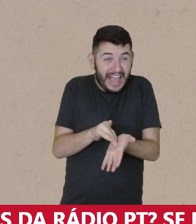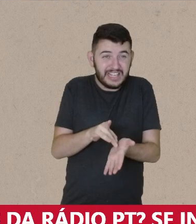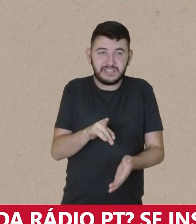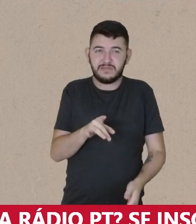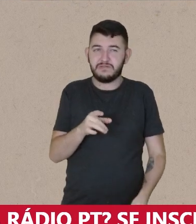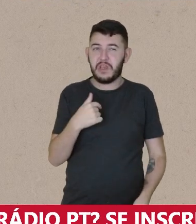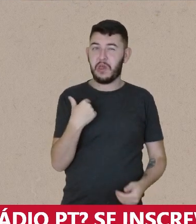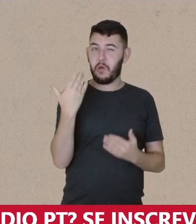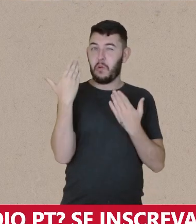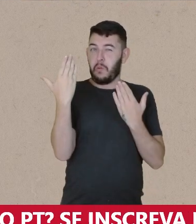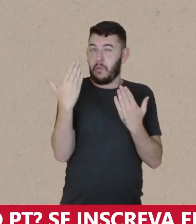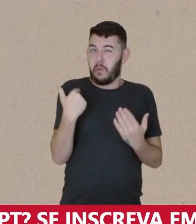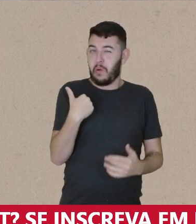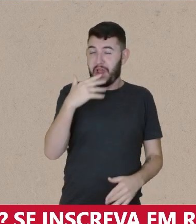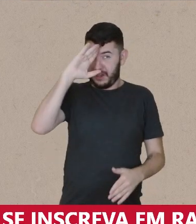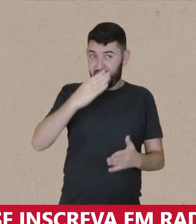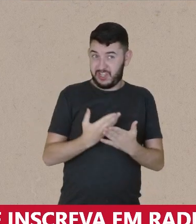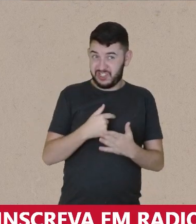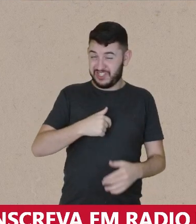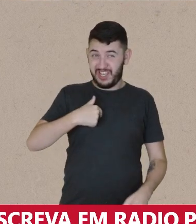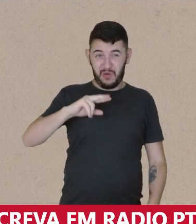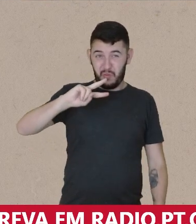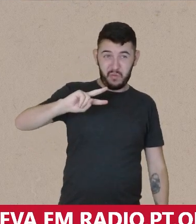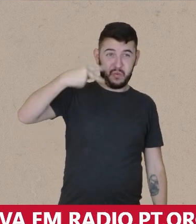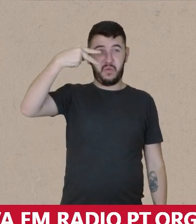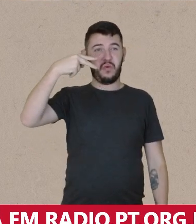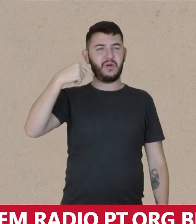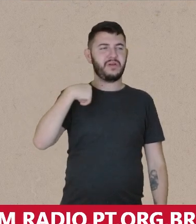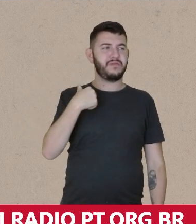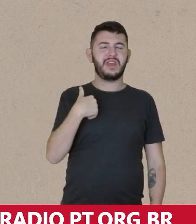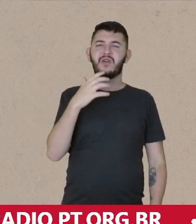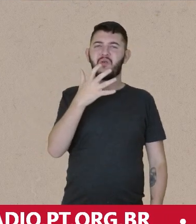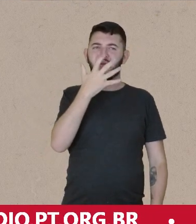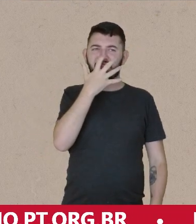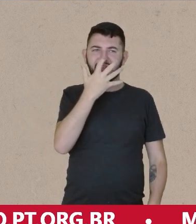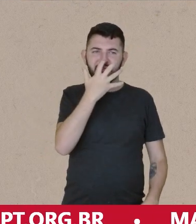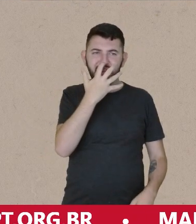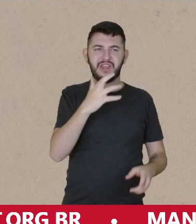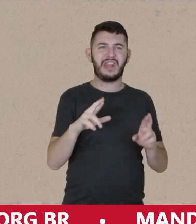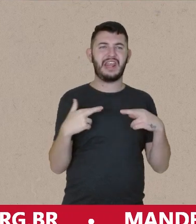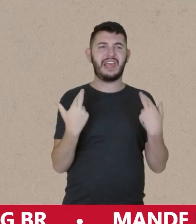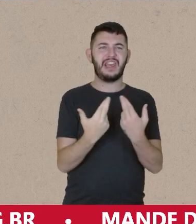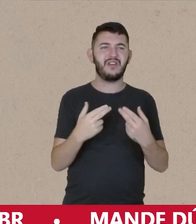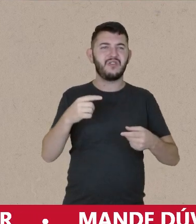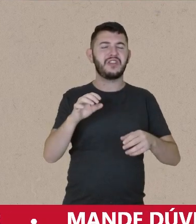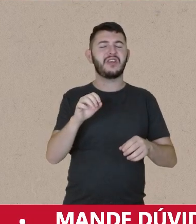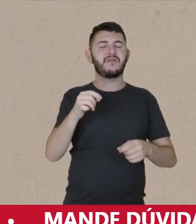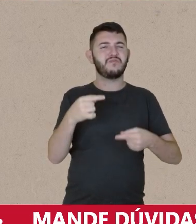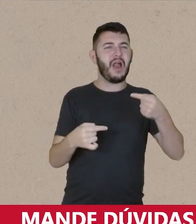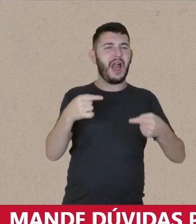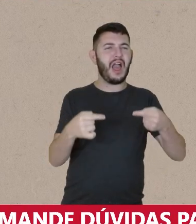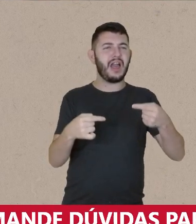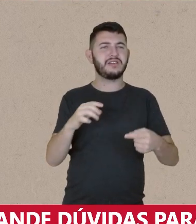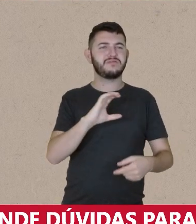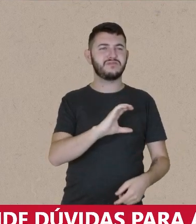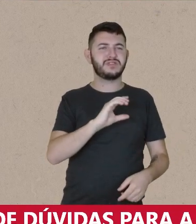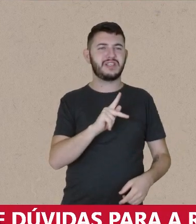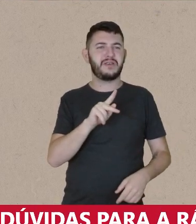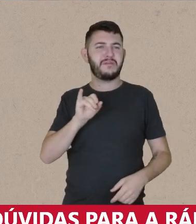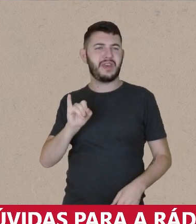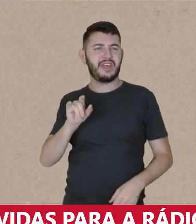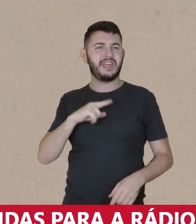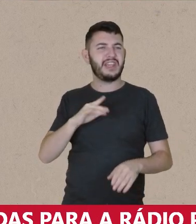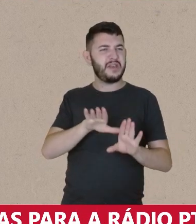mais gente. Eu tenho visto aqui as sessões da CPI, a gente vê que tem muita farsa,